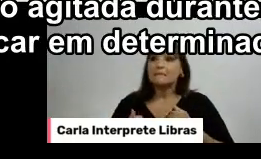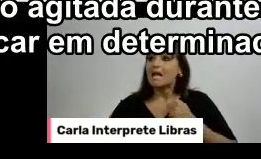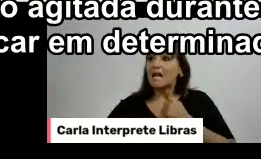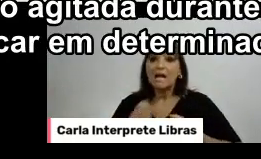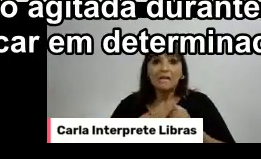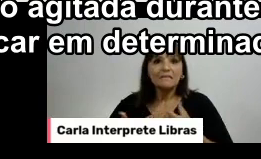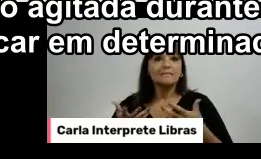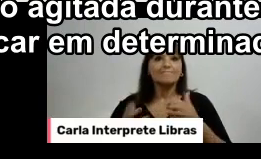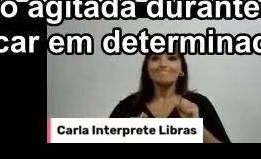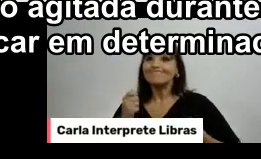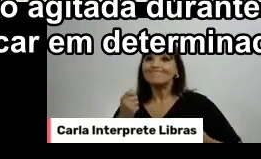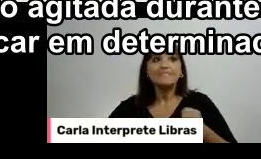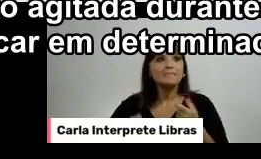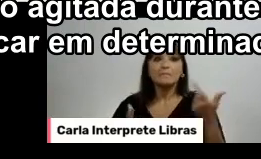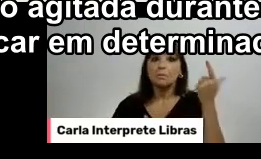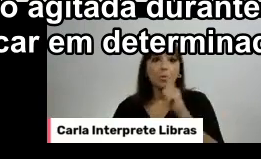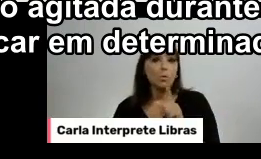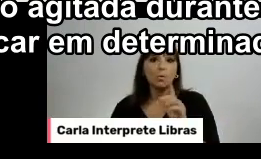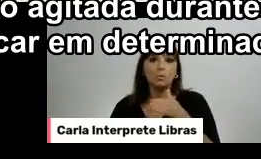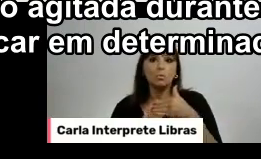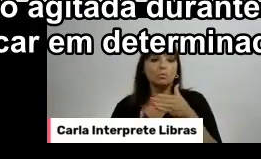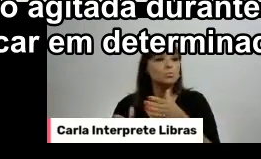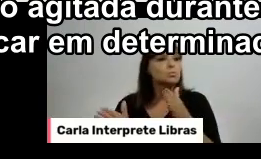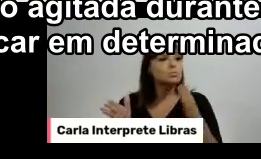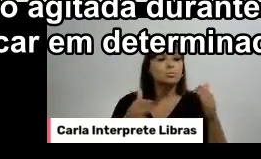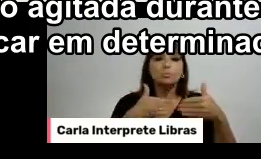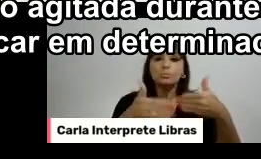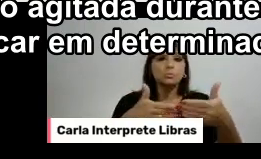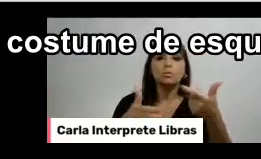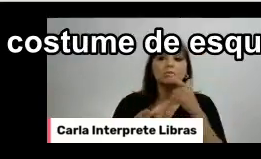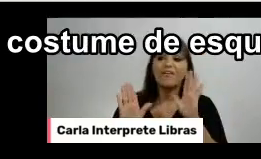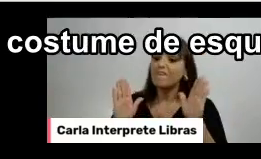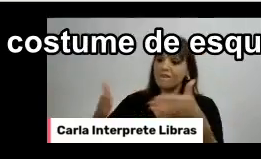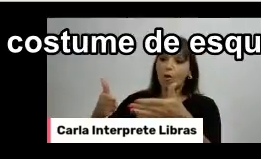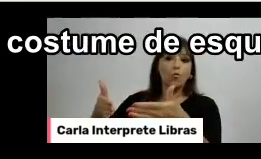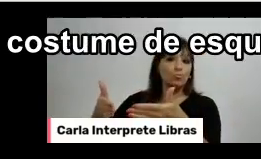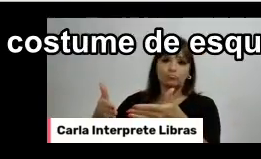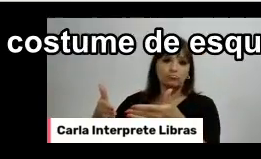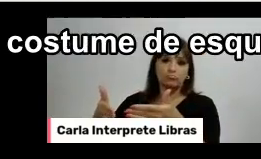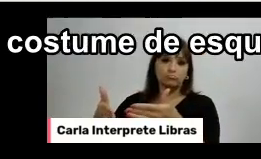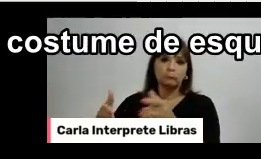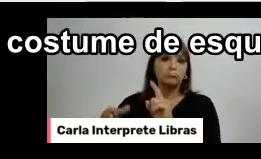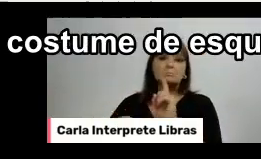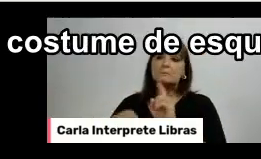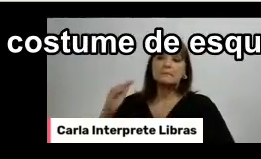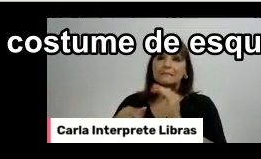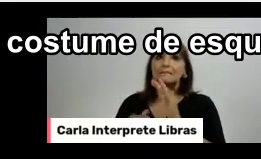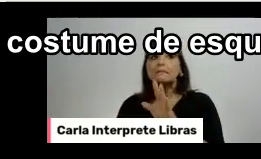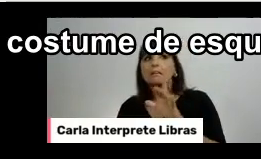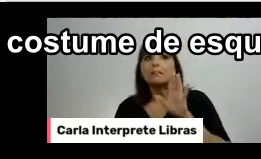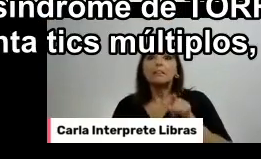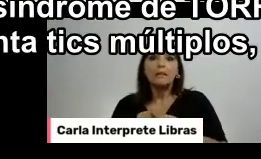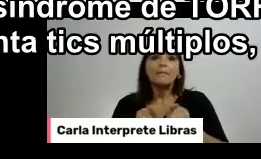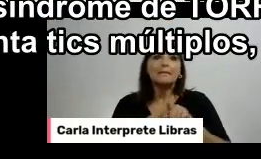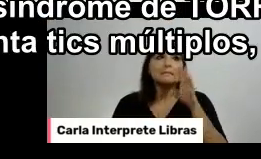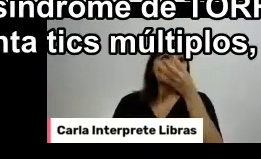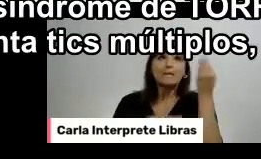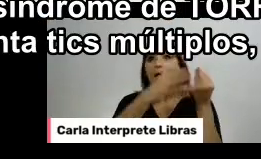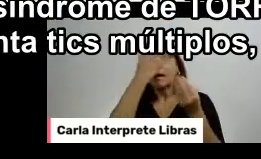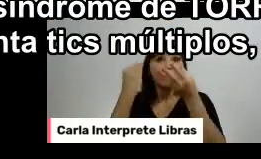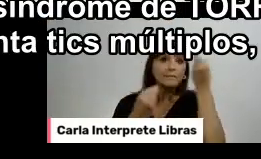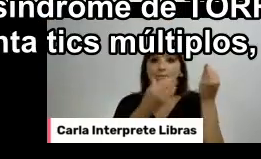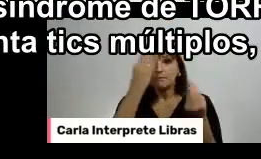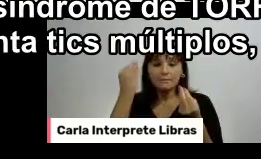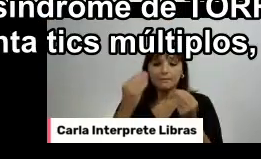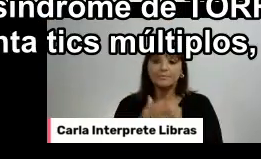durante o dia, ela não consegue focar em determinadas atividades, ela tem o costume de esquecer algumas coisas. A síndrome